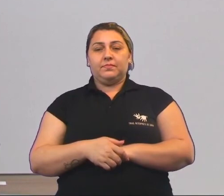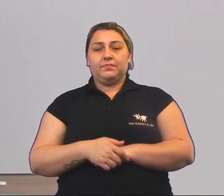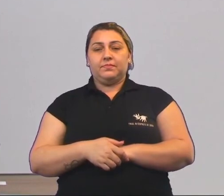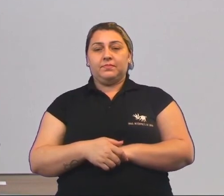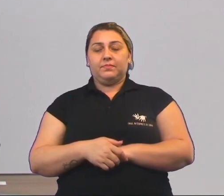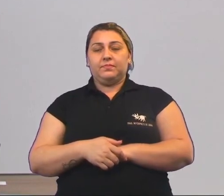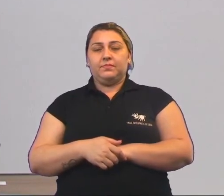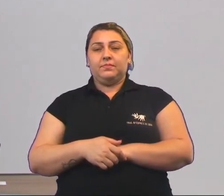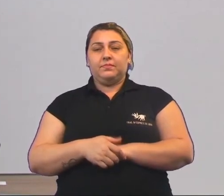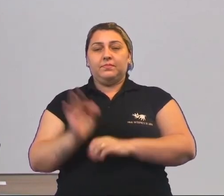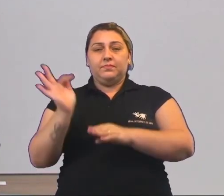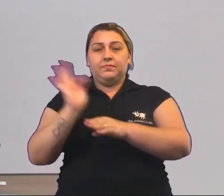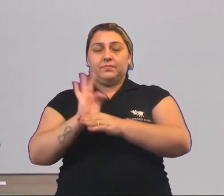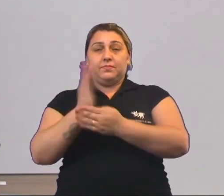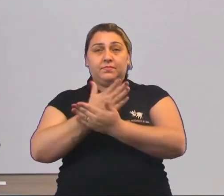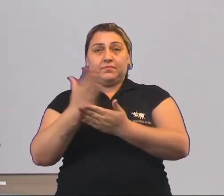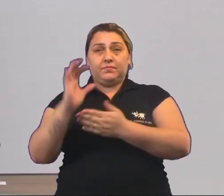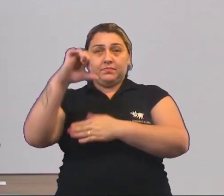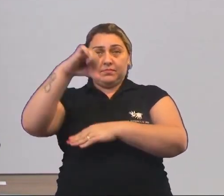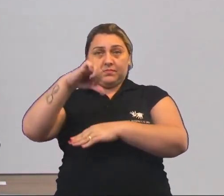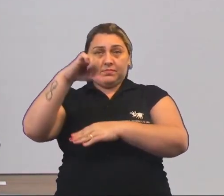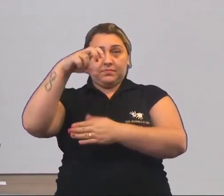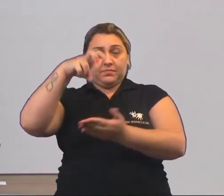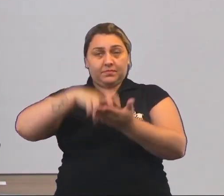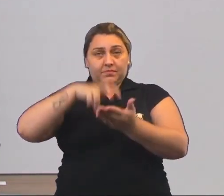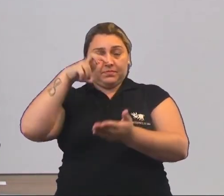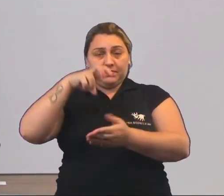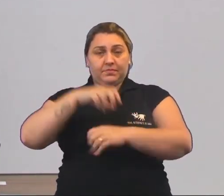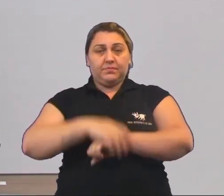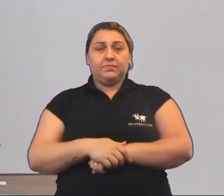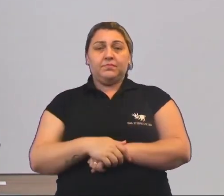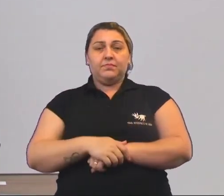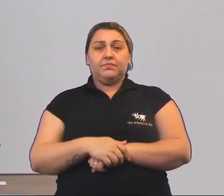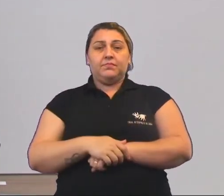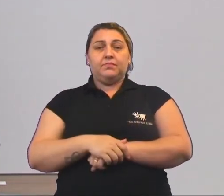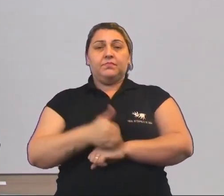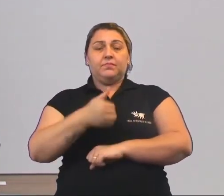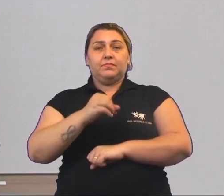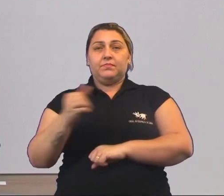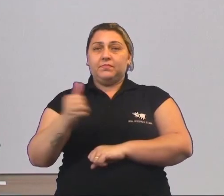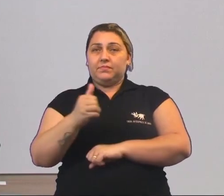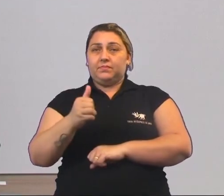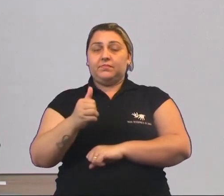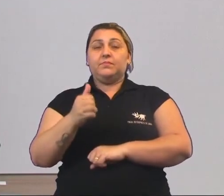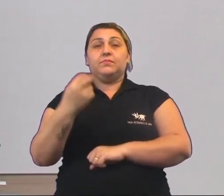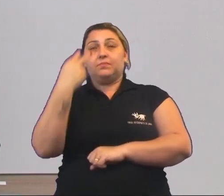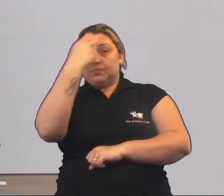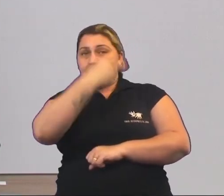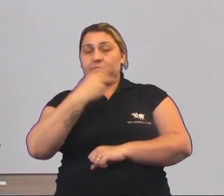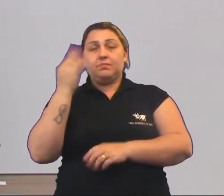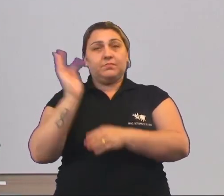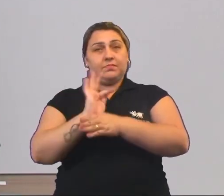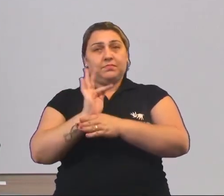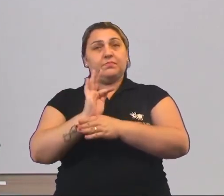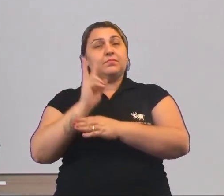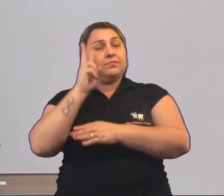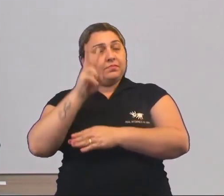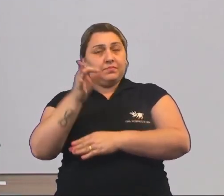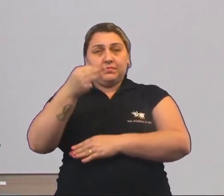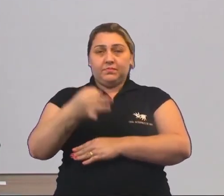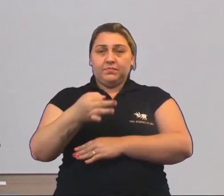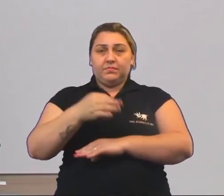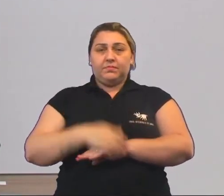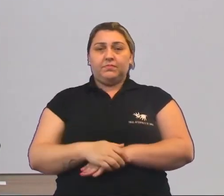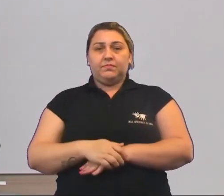9 horas. Então, o filme iniciou 9 horas. 9, 10, 11. 2 horas de filme ele viu,